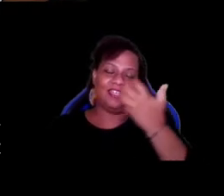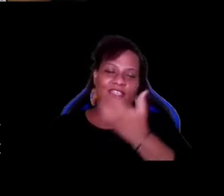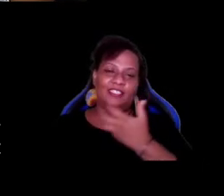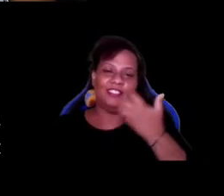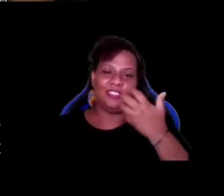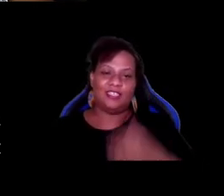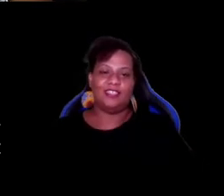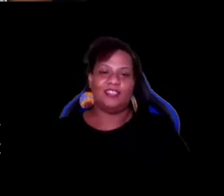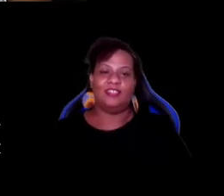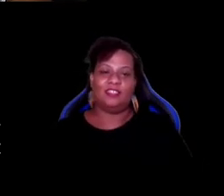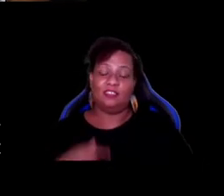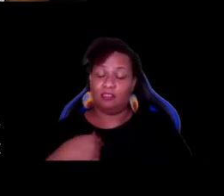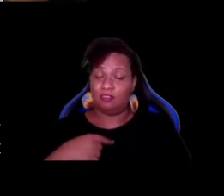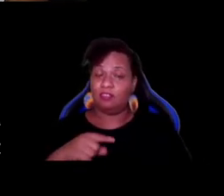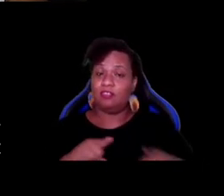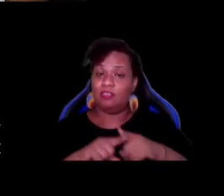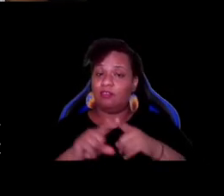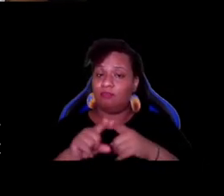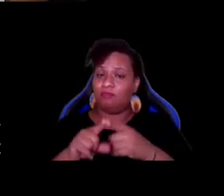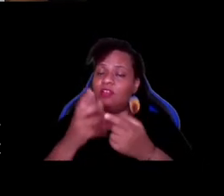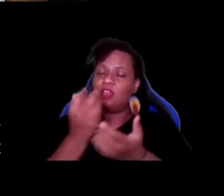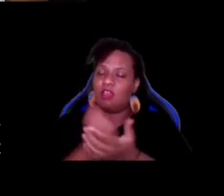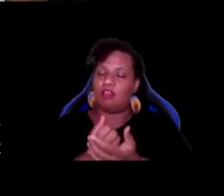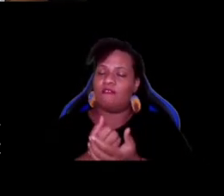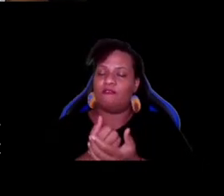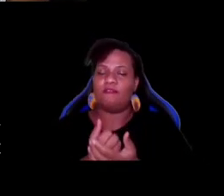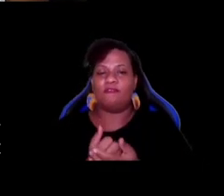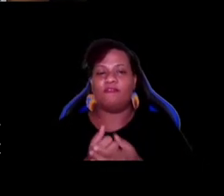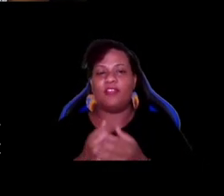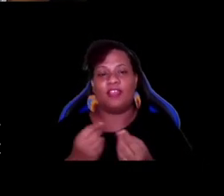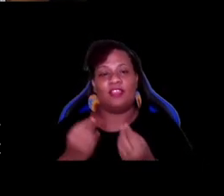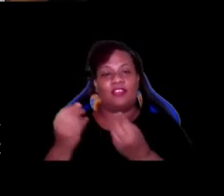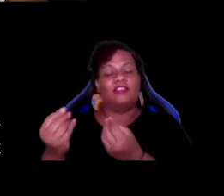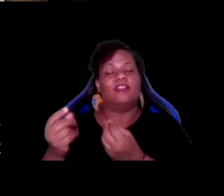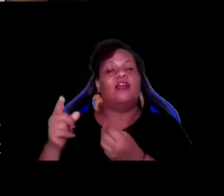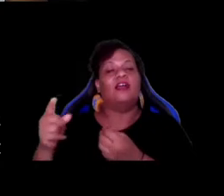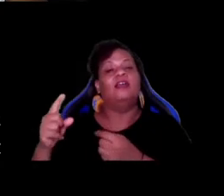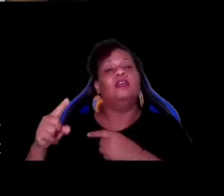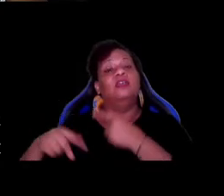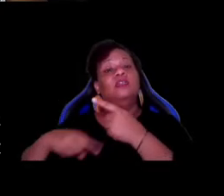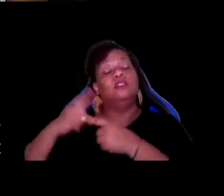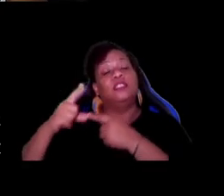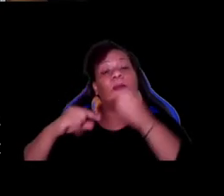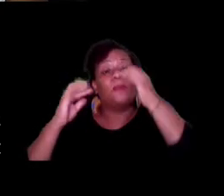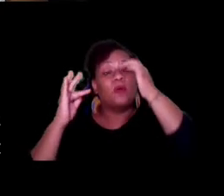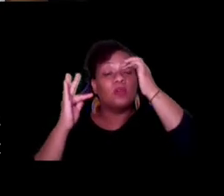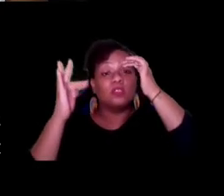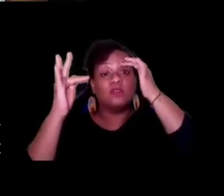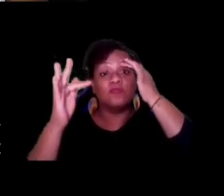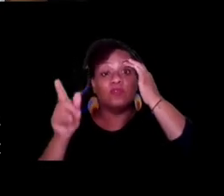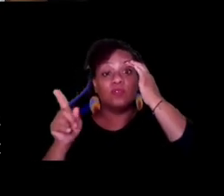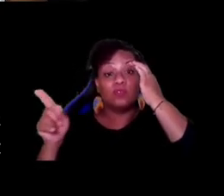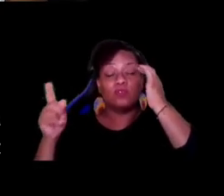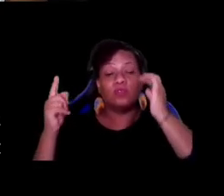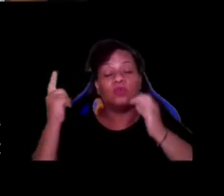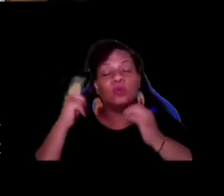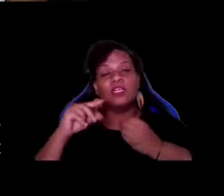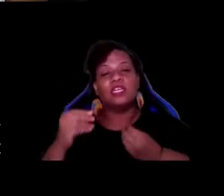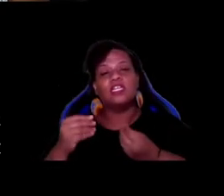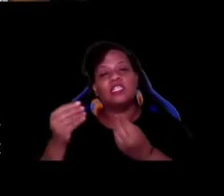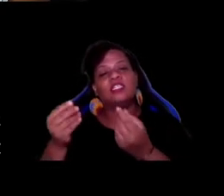Lé, que eu gravei também, né, para ele. E, posteriormente, ele